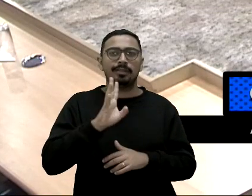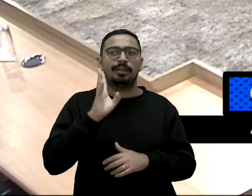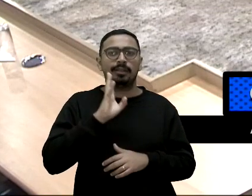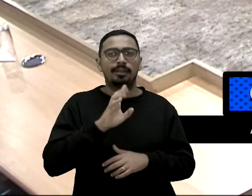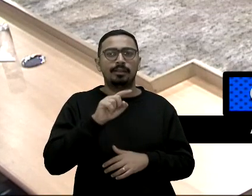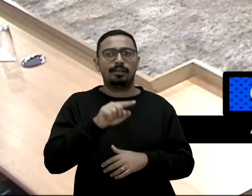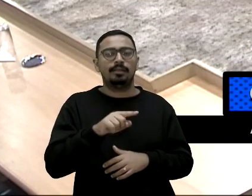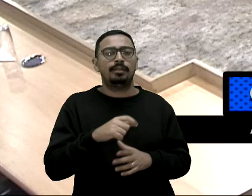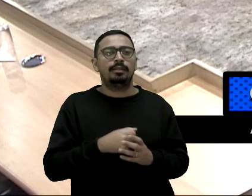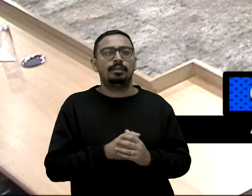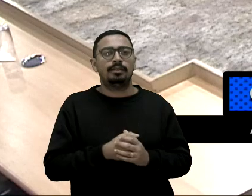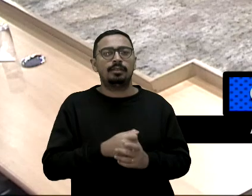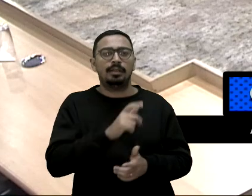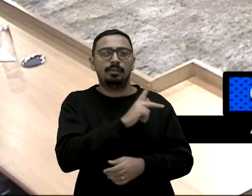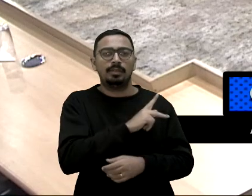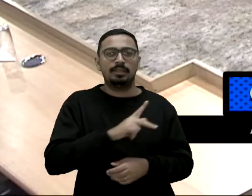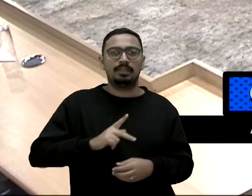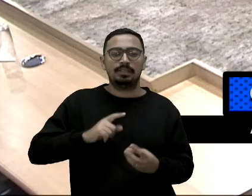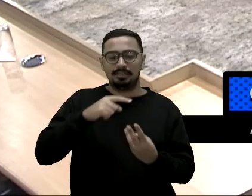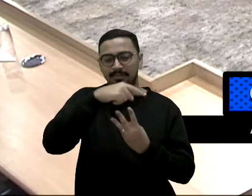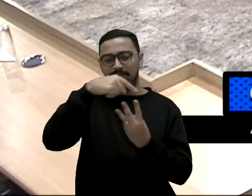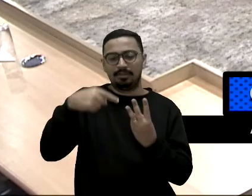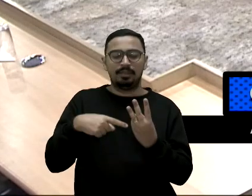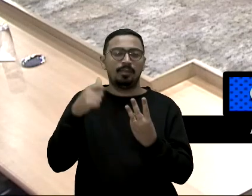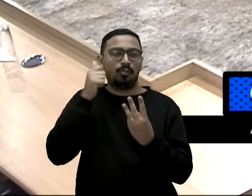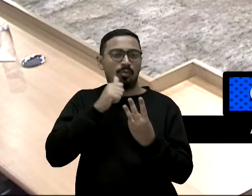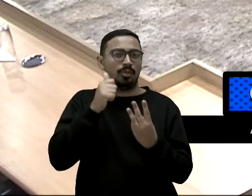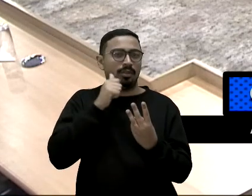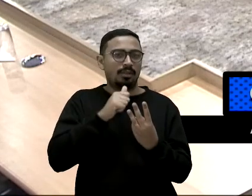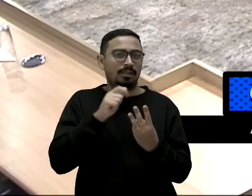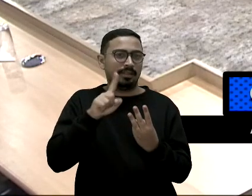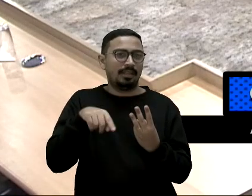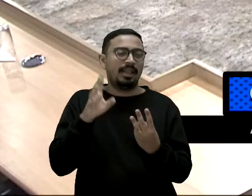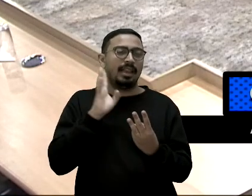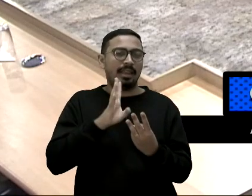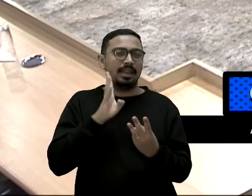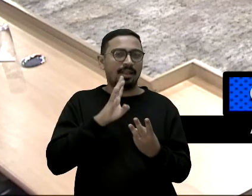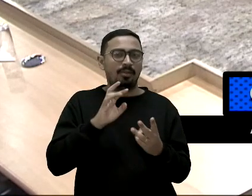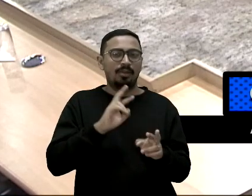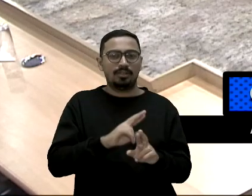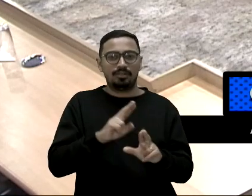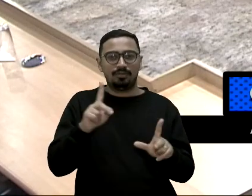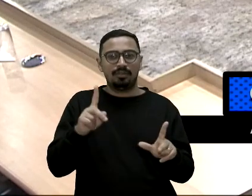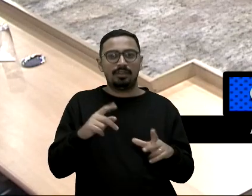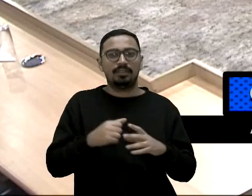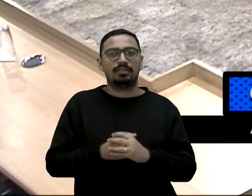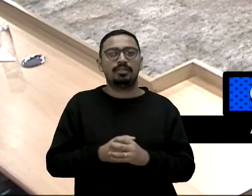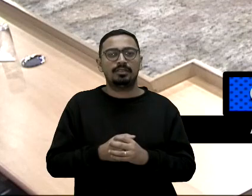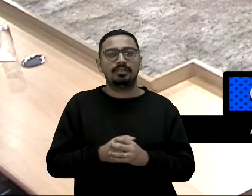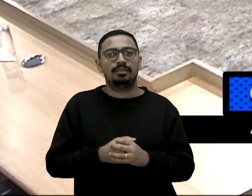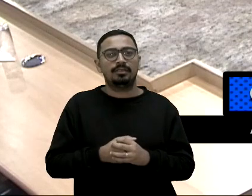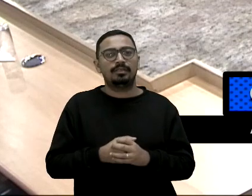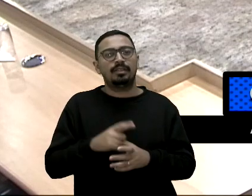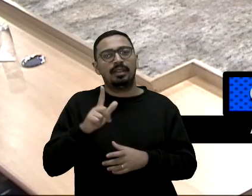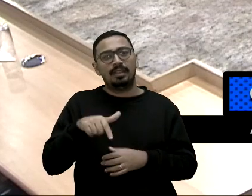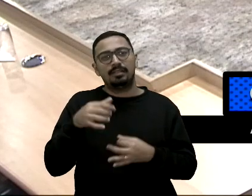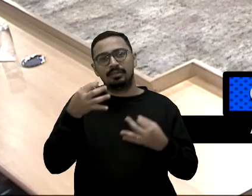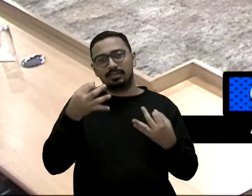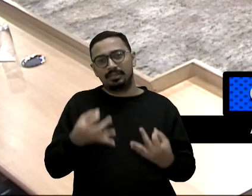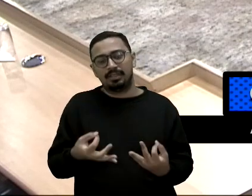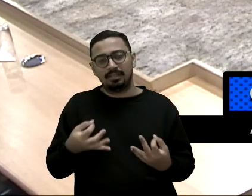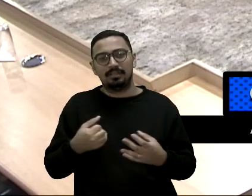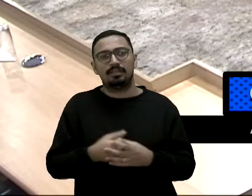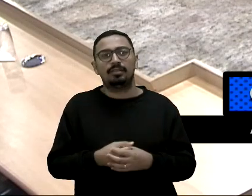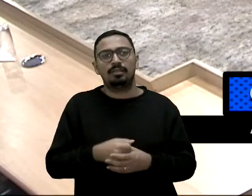essa presidência tripla, né? Que foi muito legal, inovador, acho que faz jus, né? Vocês